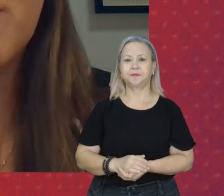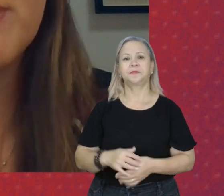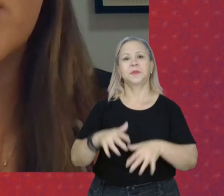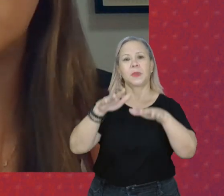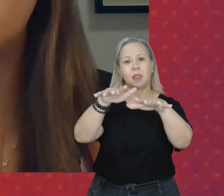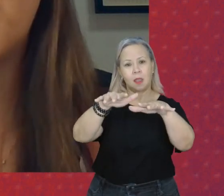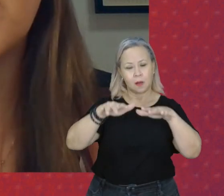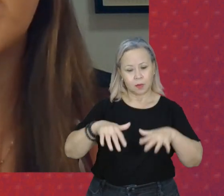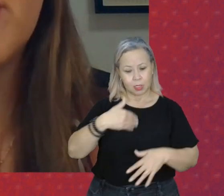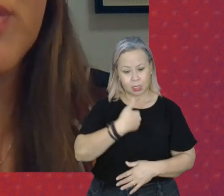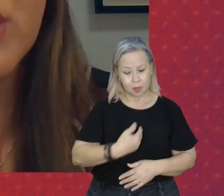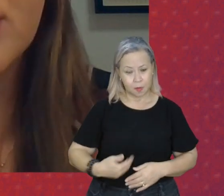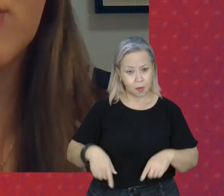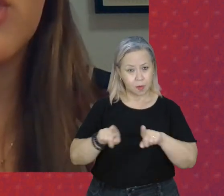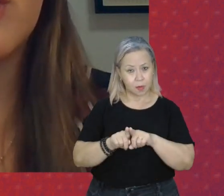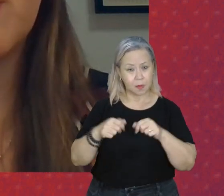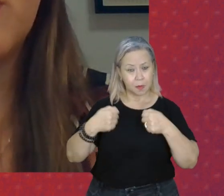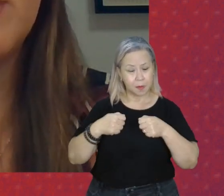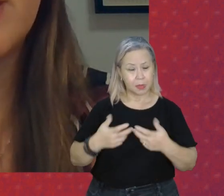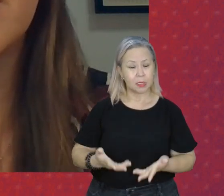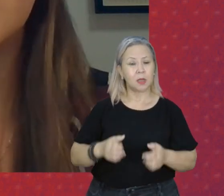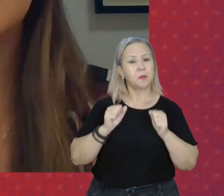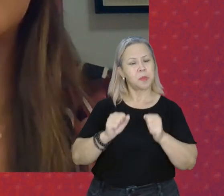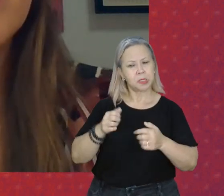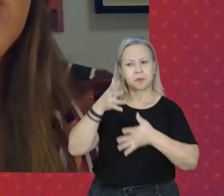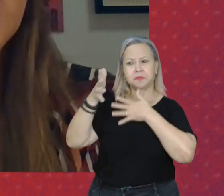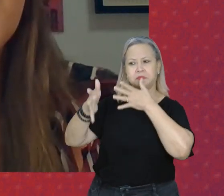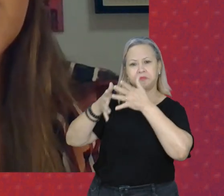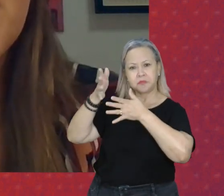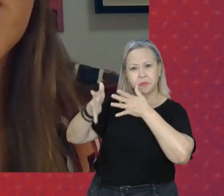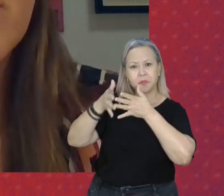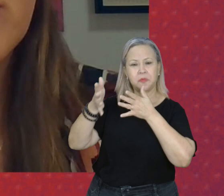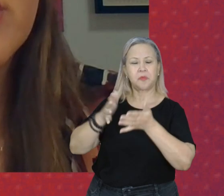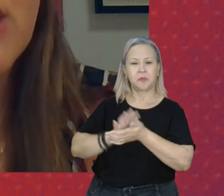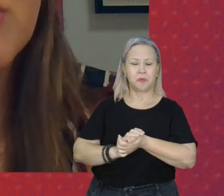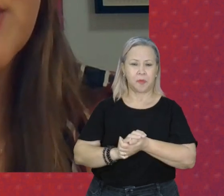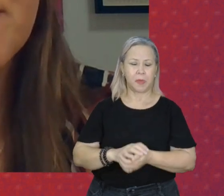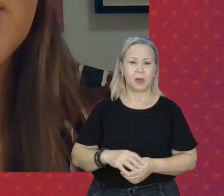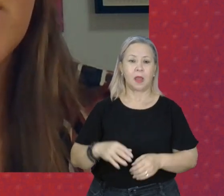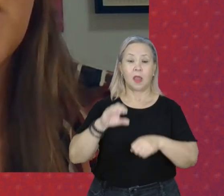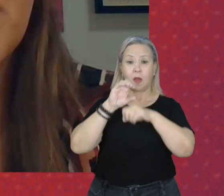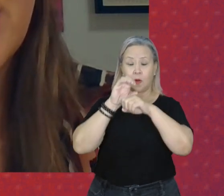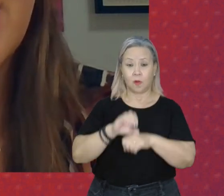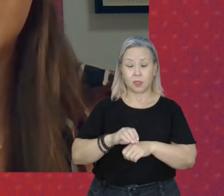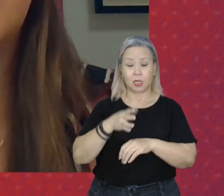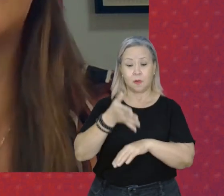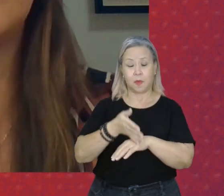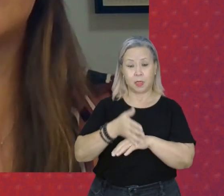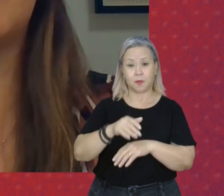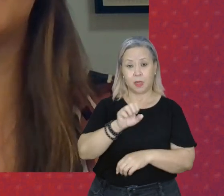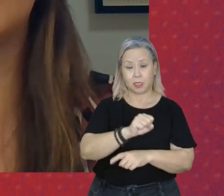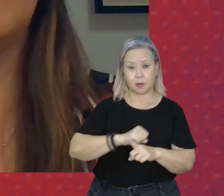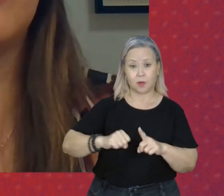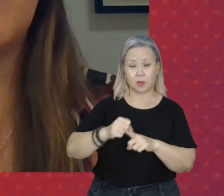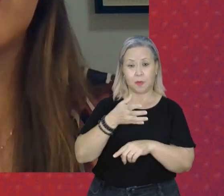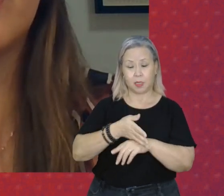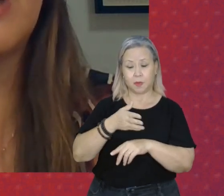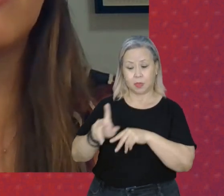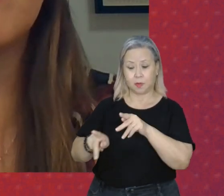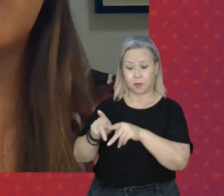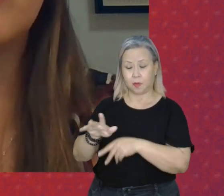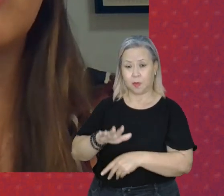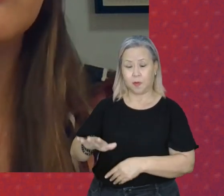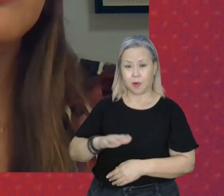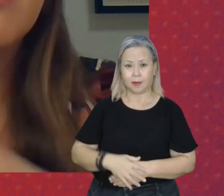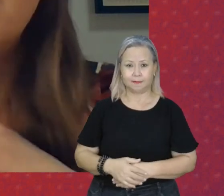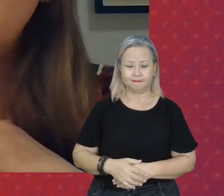as audiências públicas, a gente pode ter voz nas audiências públicas. Conselhos de participação social, de participação popular, a gente sabe que o governo